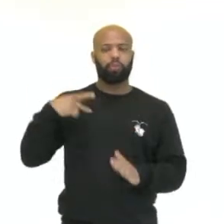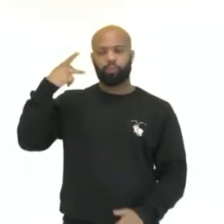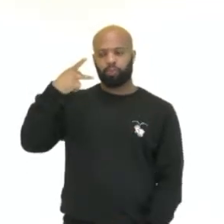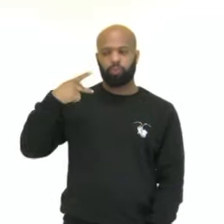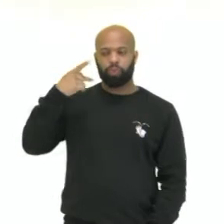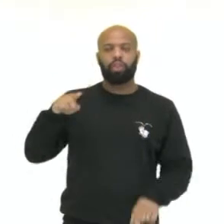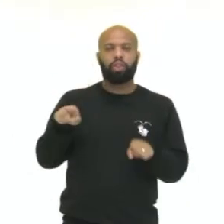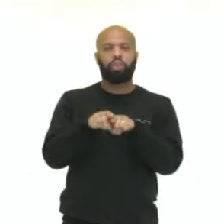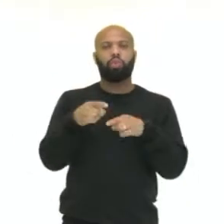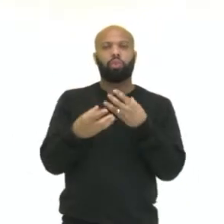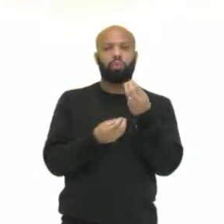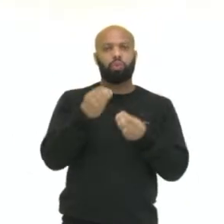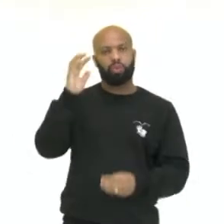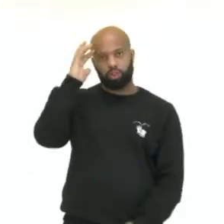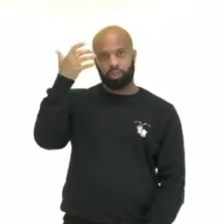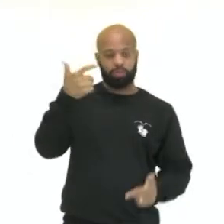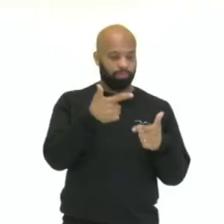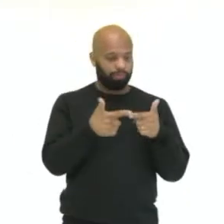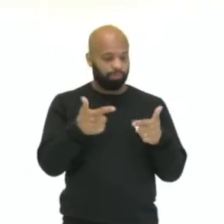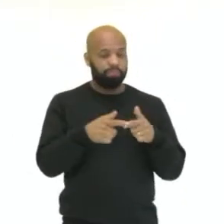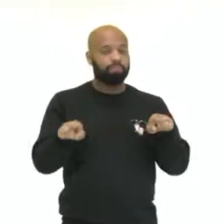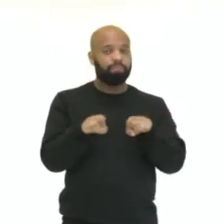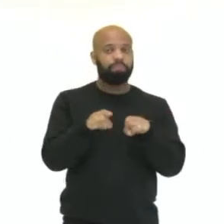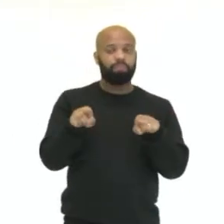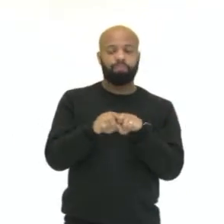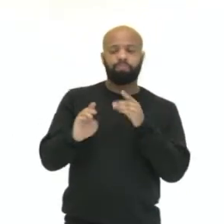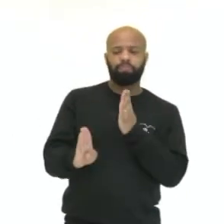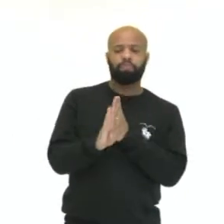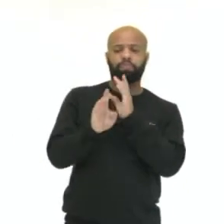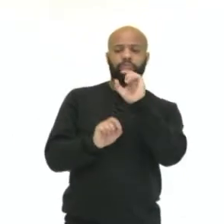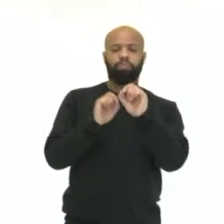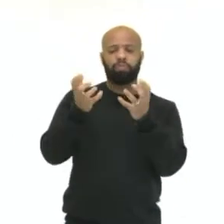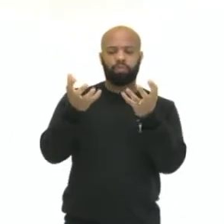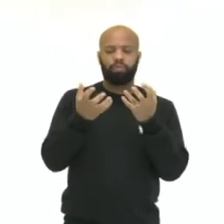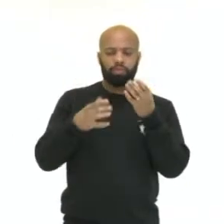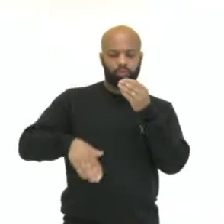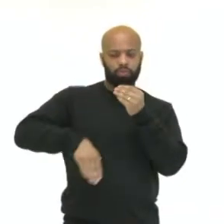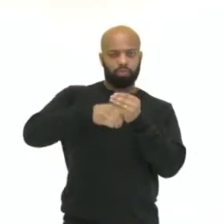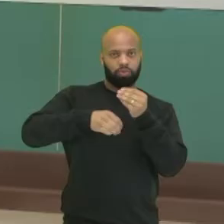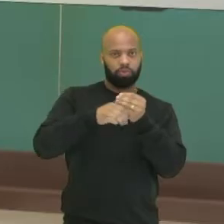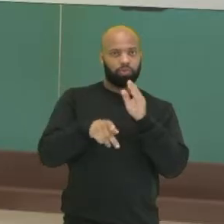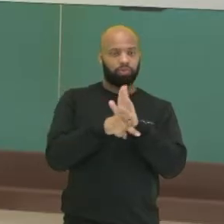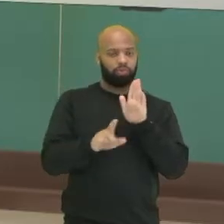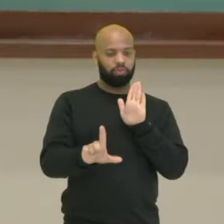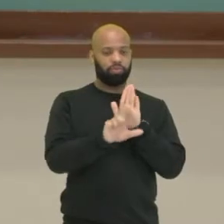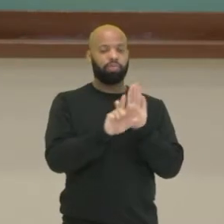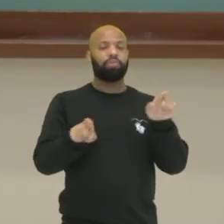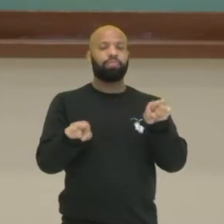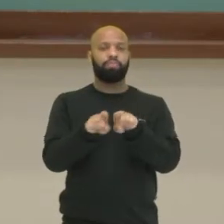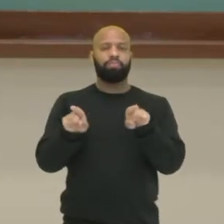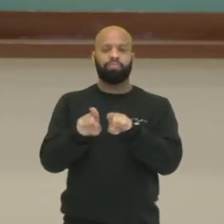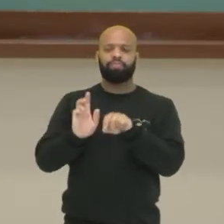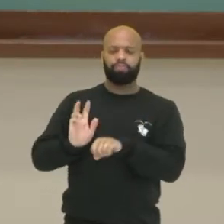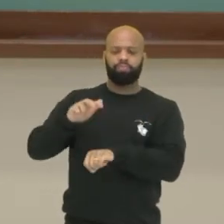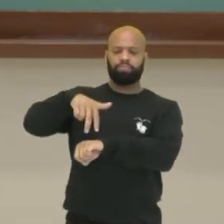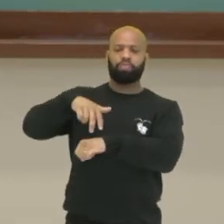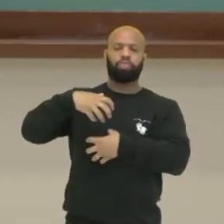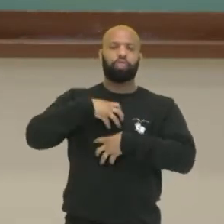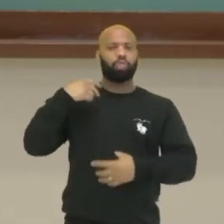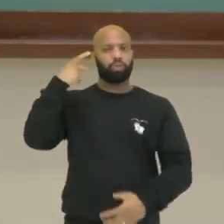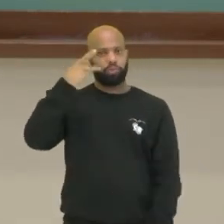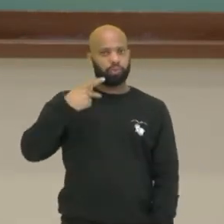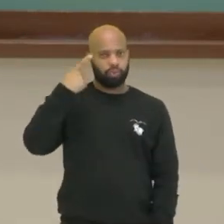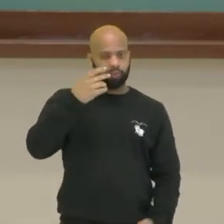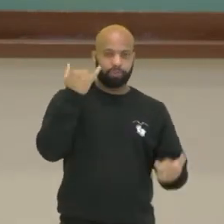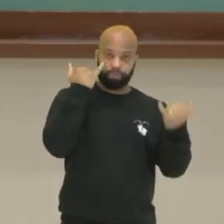problemas, identificar o que se pretende implementar, posicionar-se criticamente sobre os dados, fatos e informações